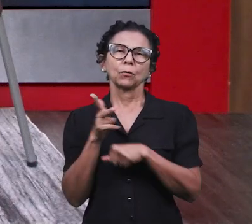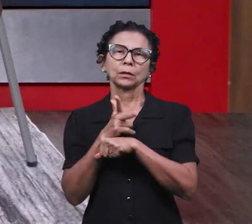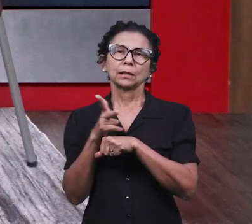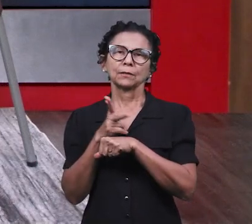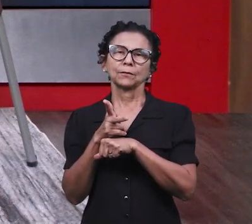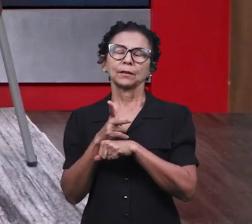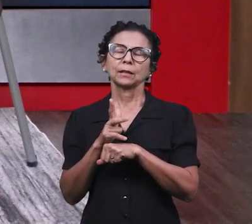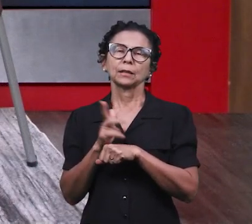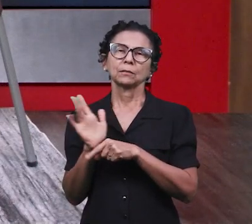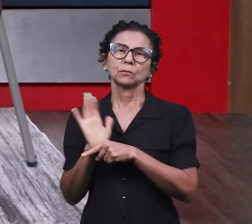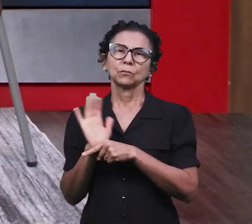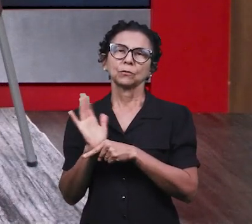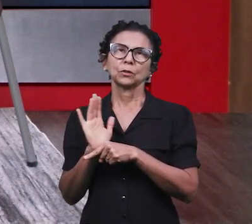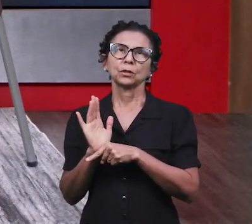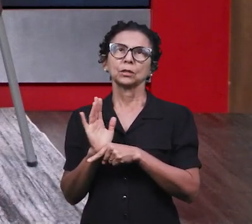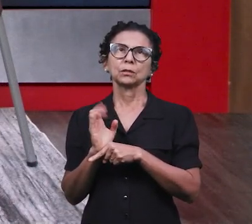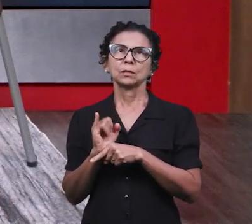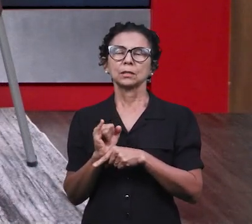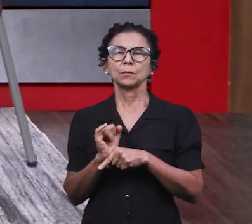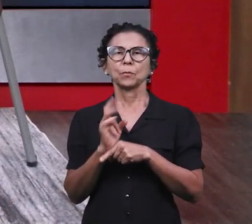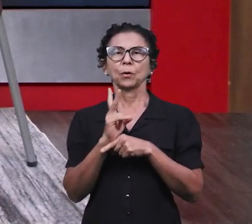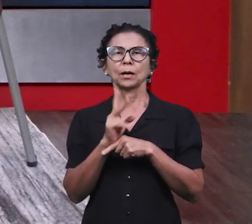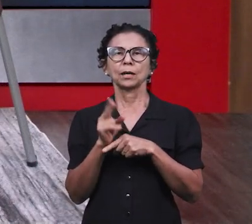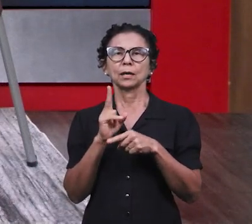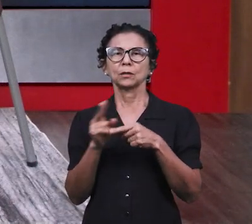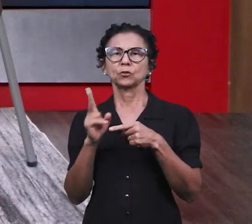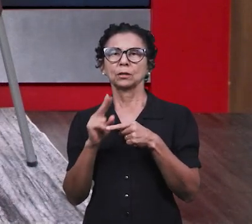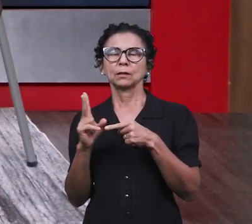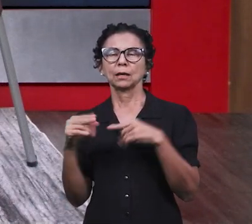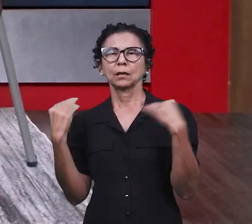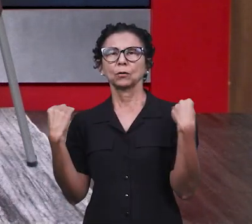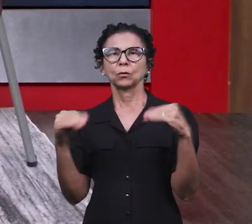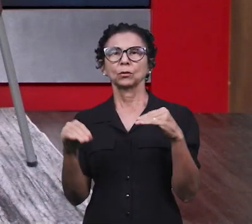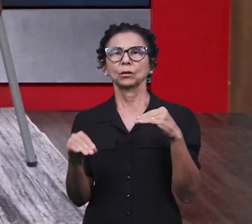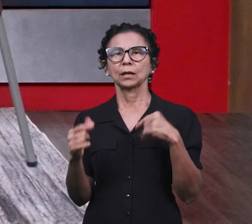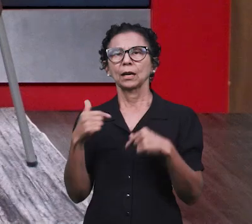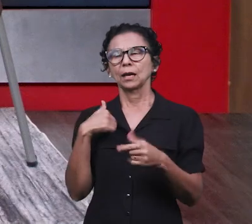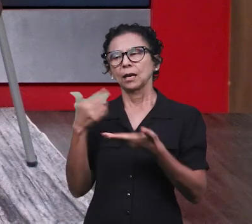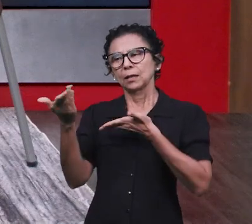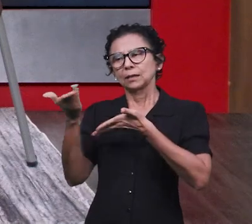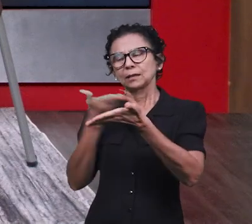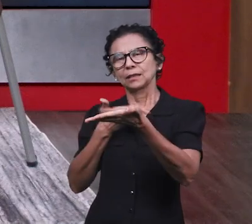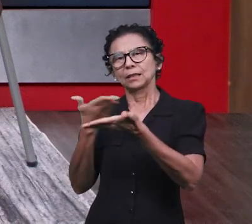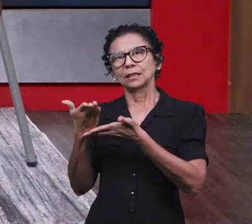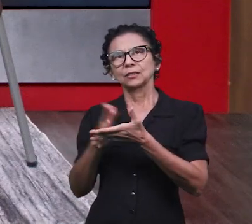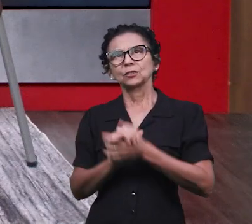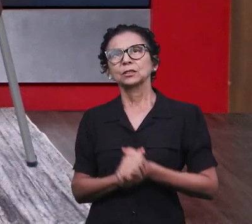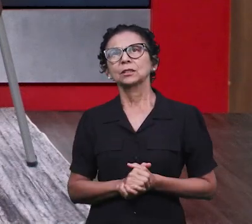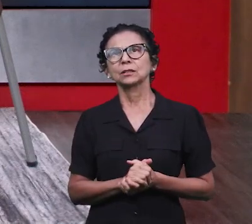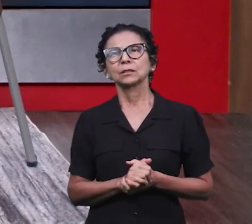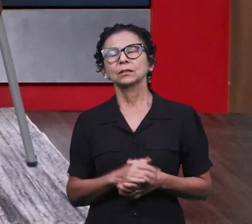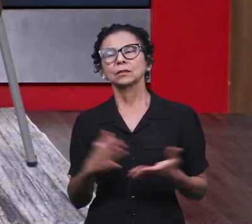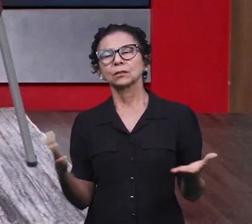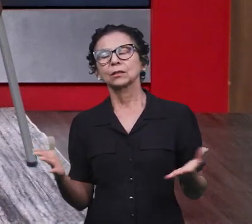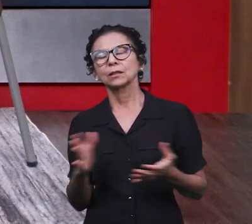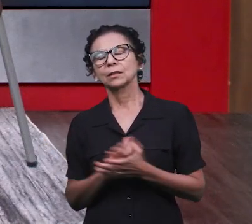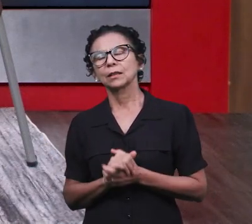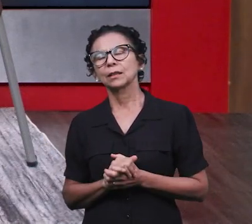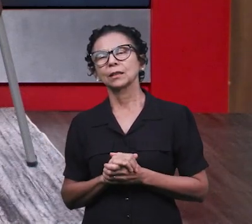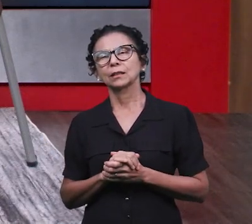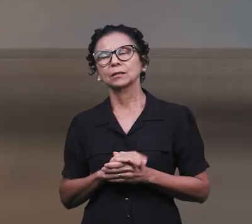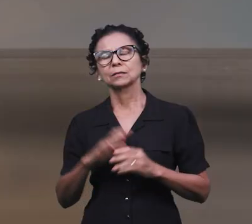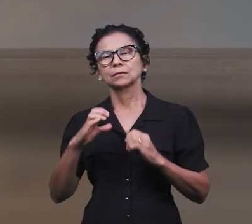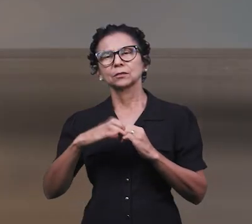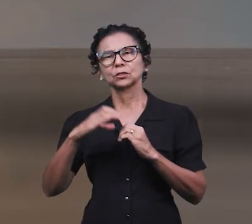editar, né, para colocar aí, eu interagindo com o ChatGPT, perguntando sobre o tempo hoje, como é que está o tempo amanhã, né, puder passar